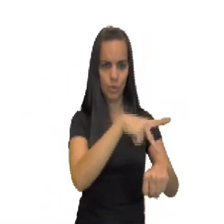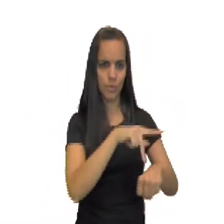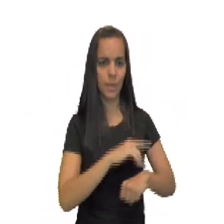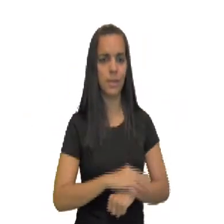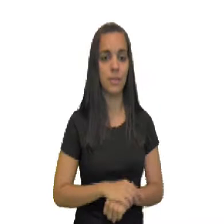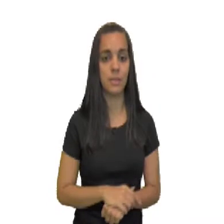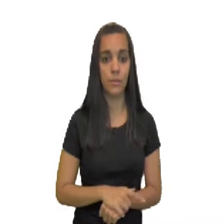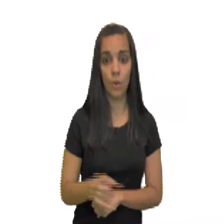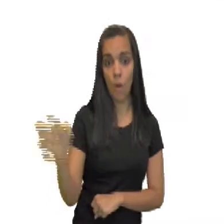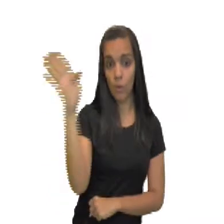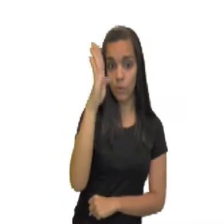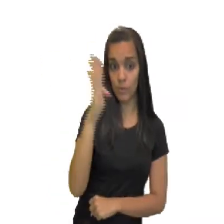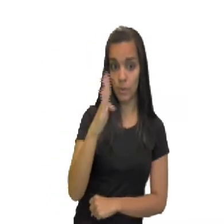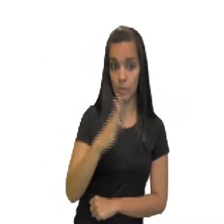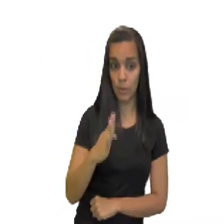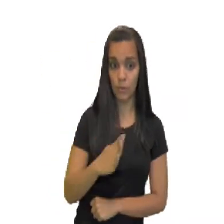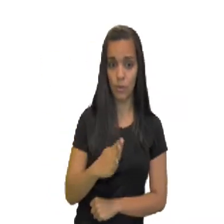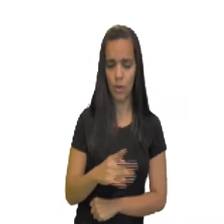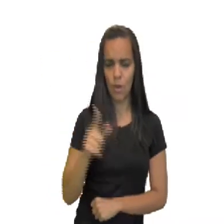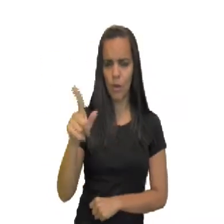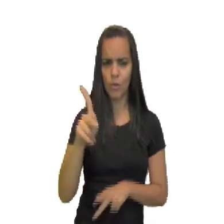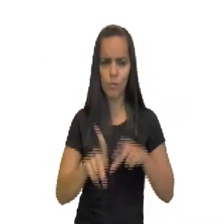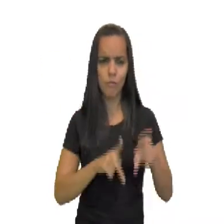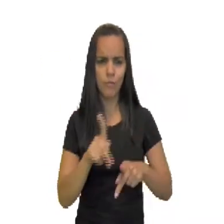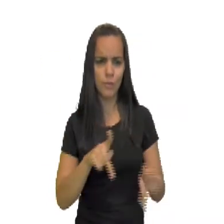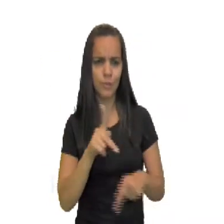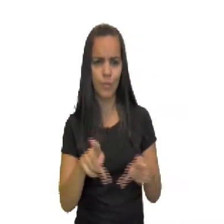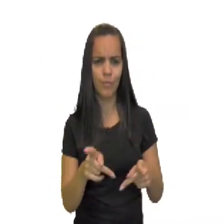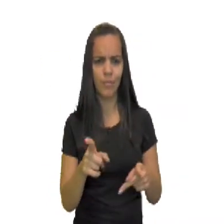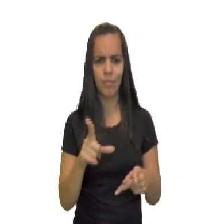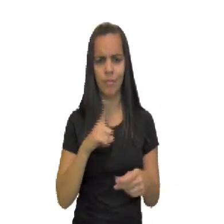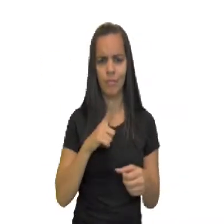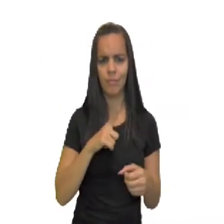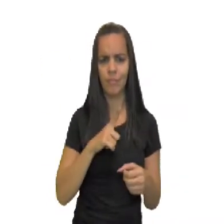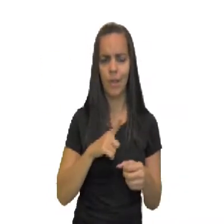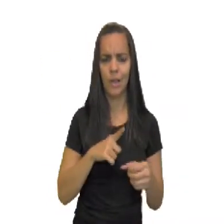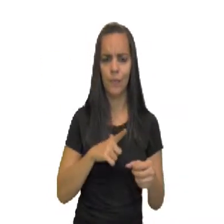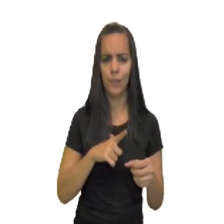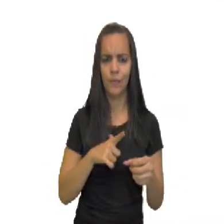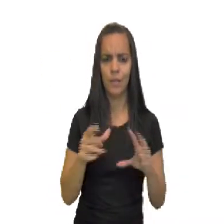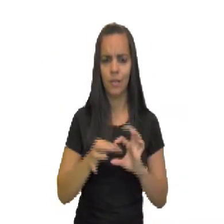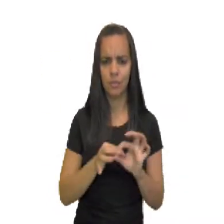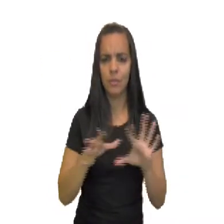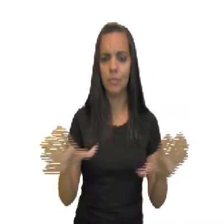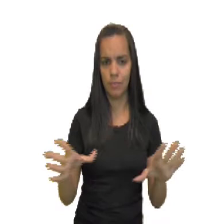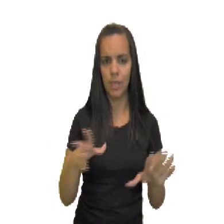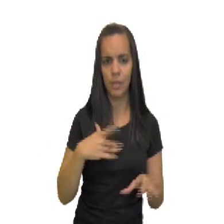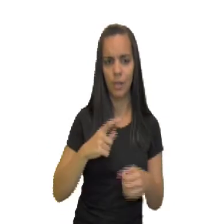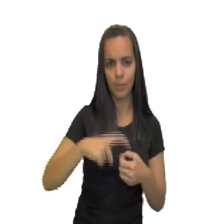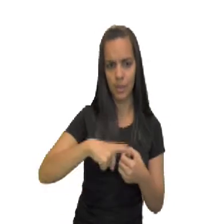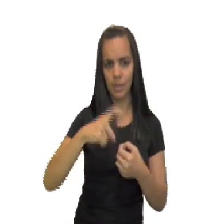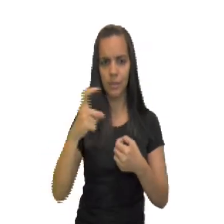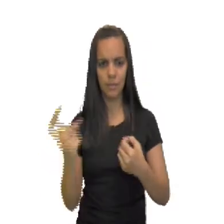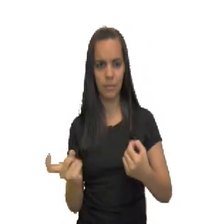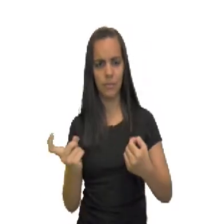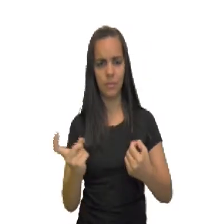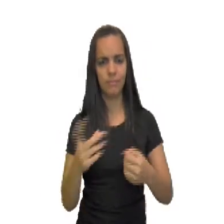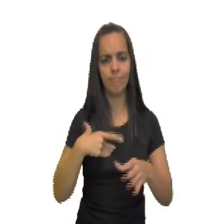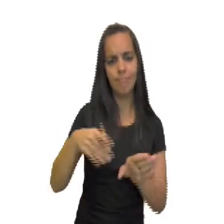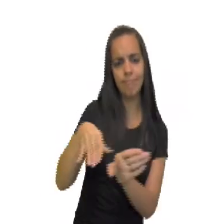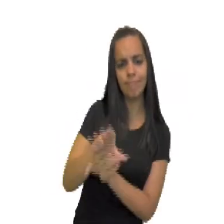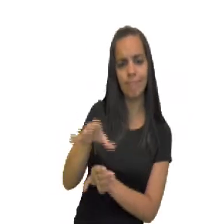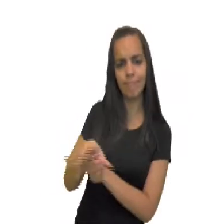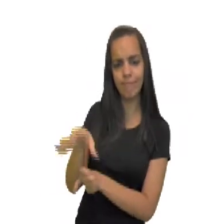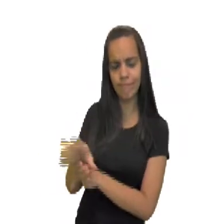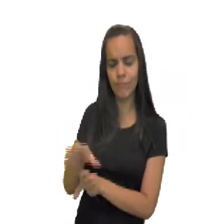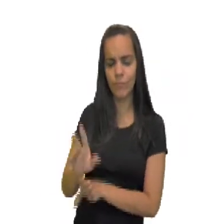os brasileiros como seu povo e a independência como a sua causa. Foi também conselheira de Dom